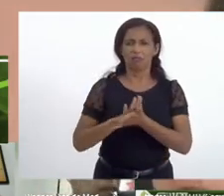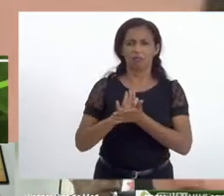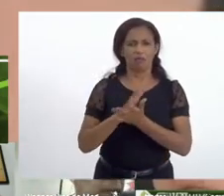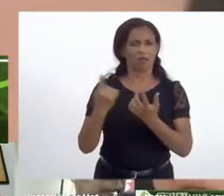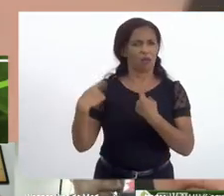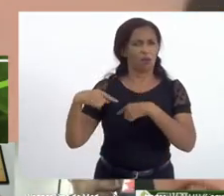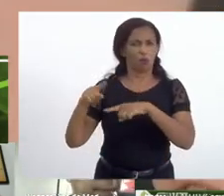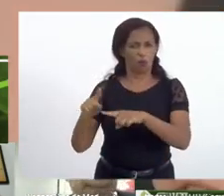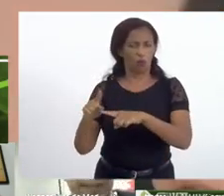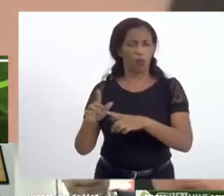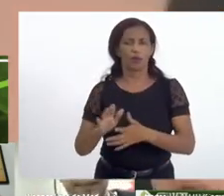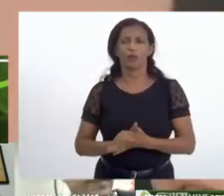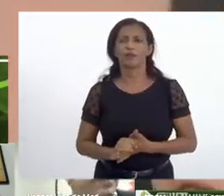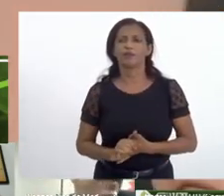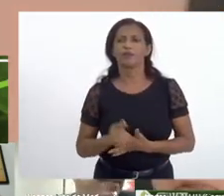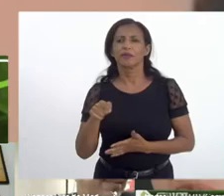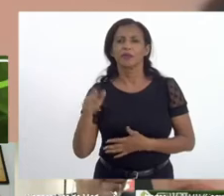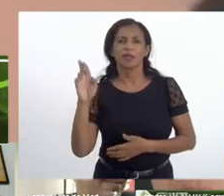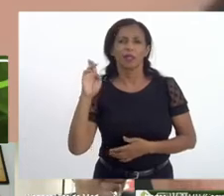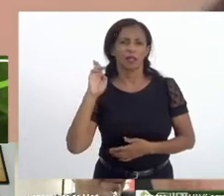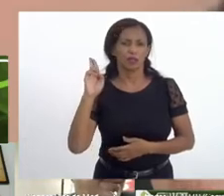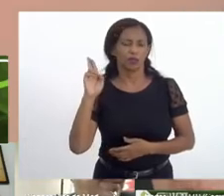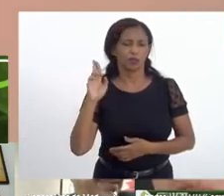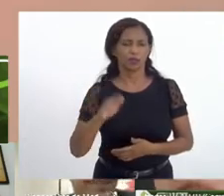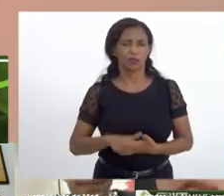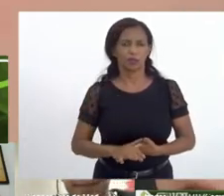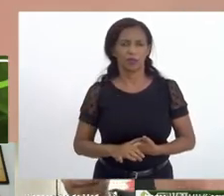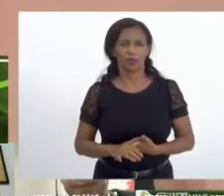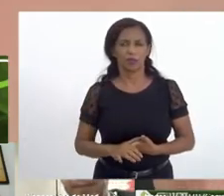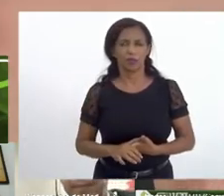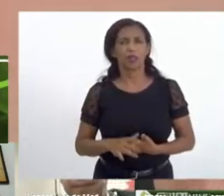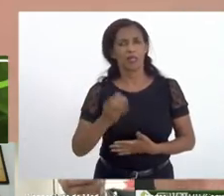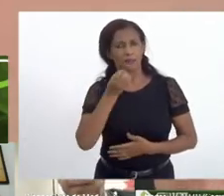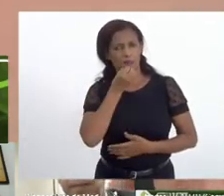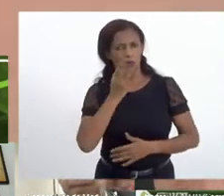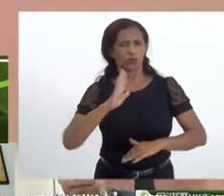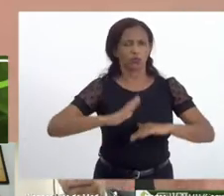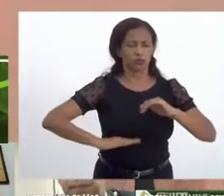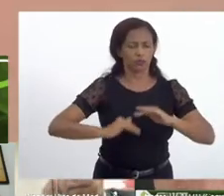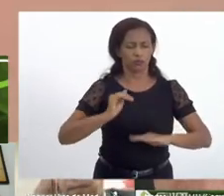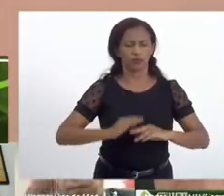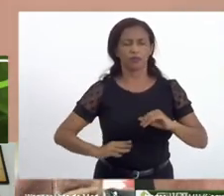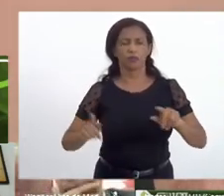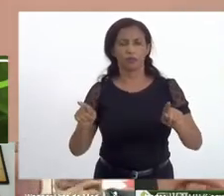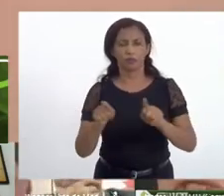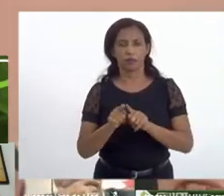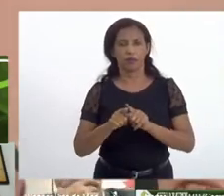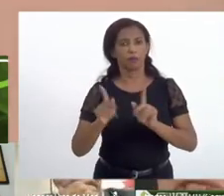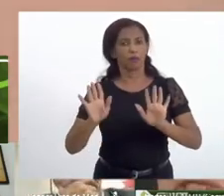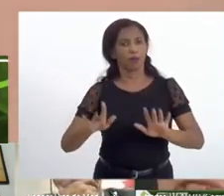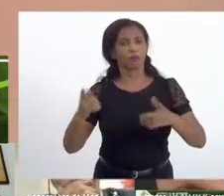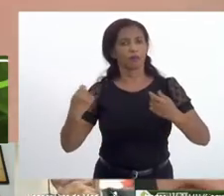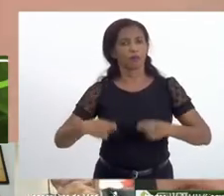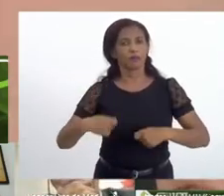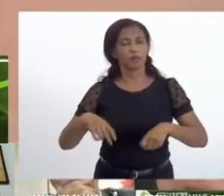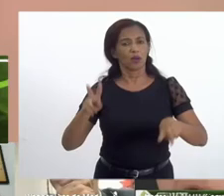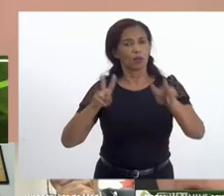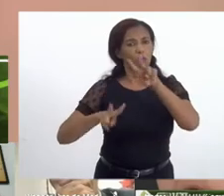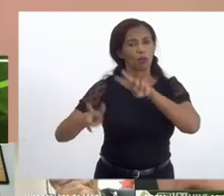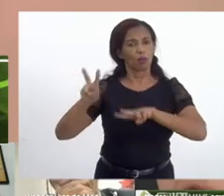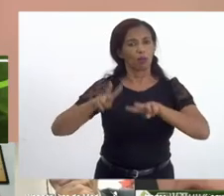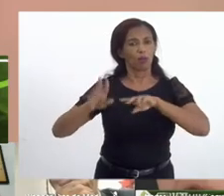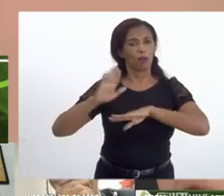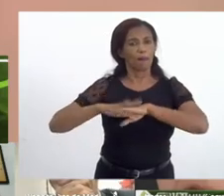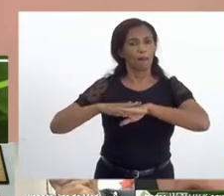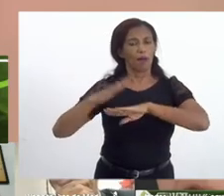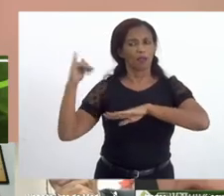a Secretaria de Transportes, que é responsável. Tem lá bons profissionais também. Mas seria necessário uma visão